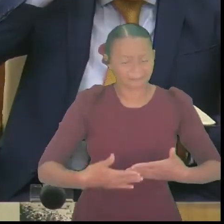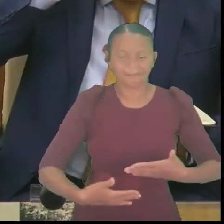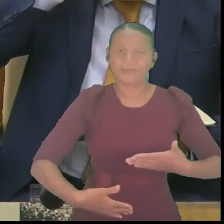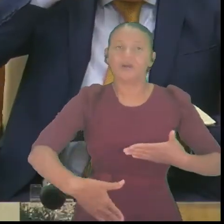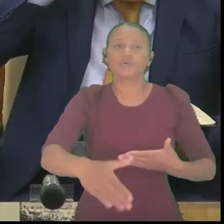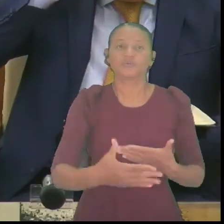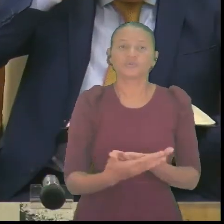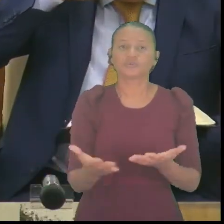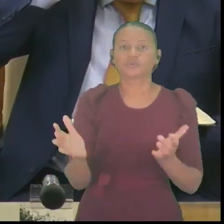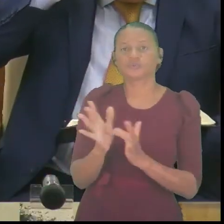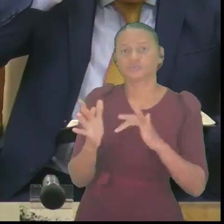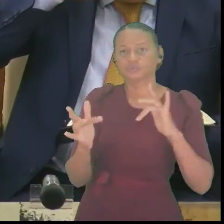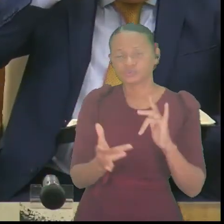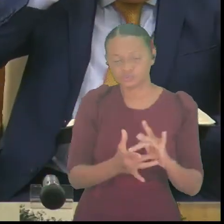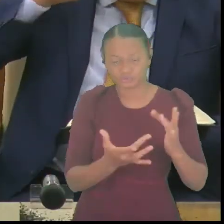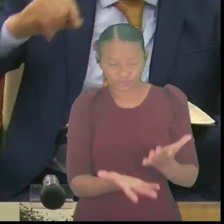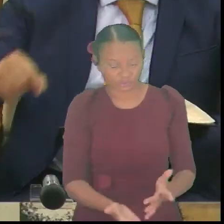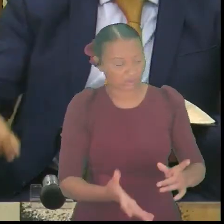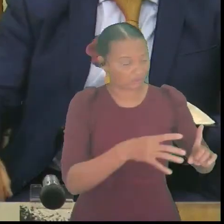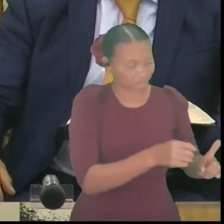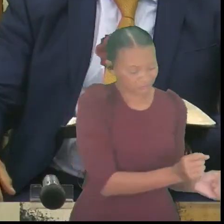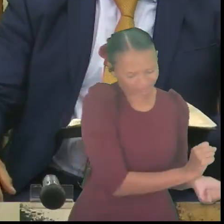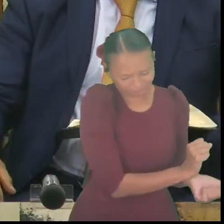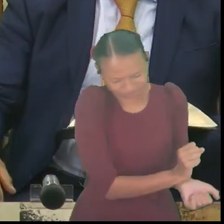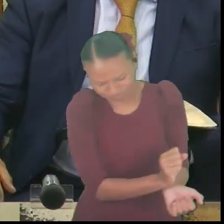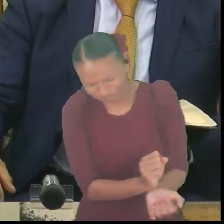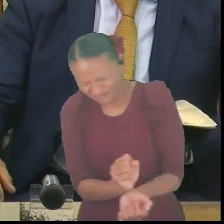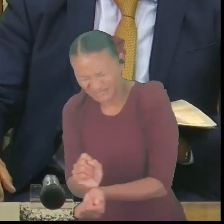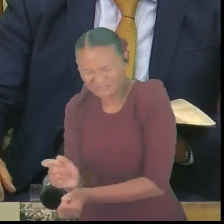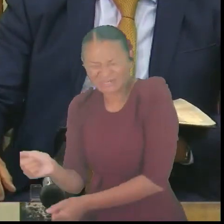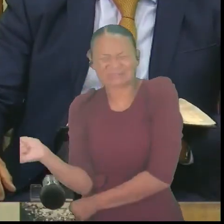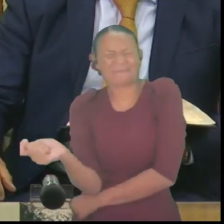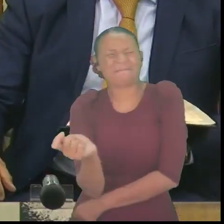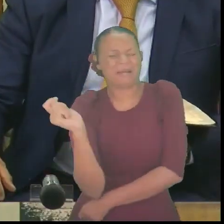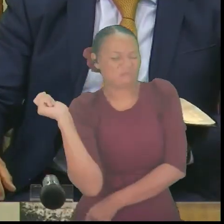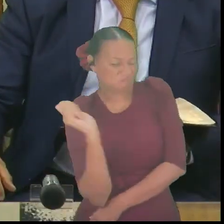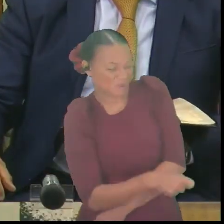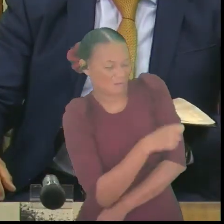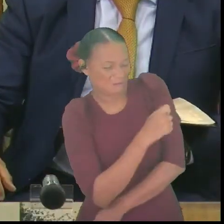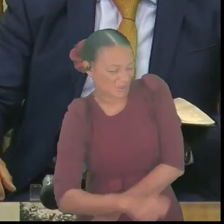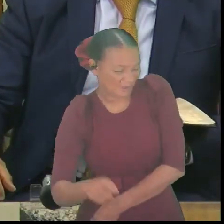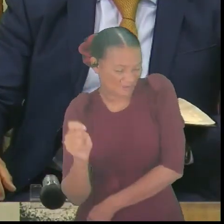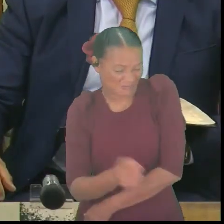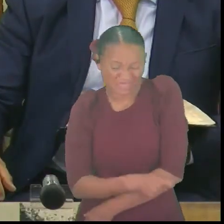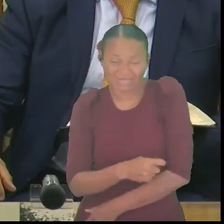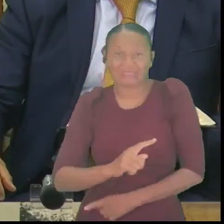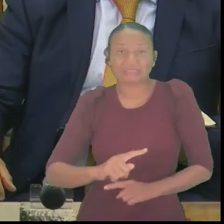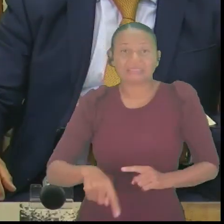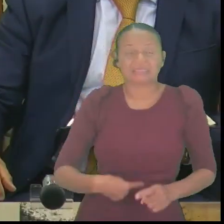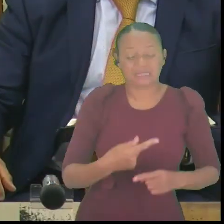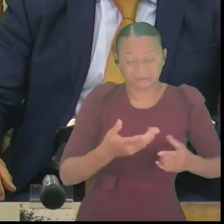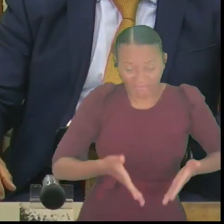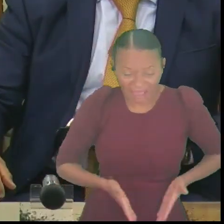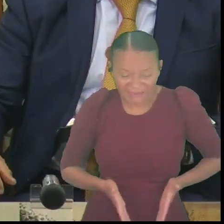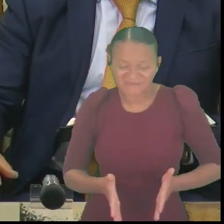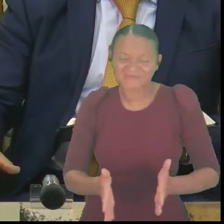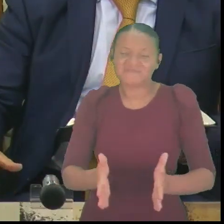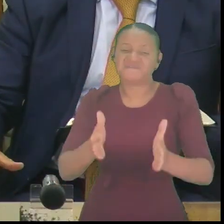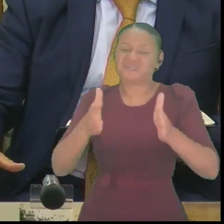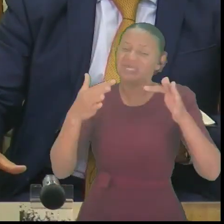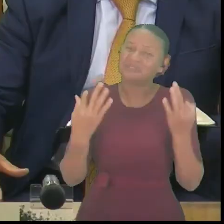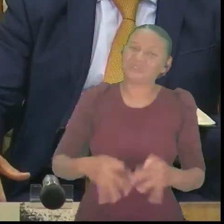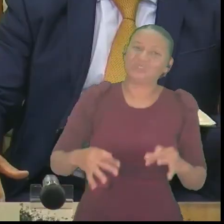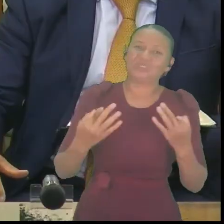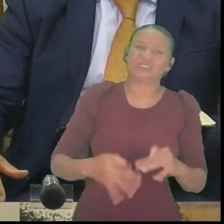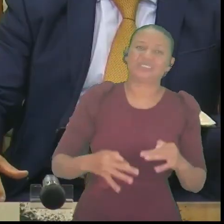então, Jesus foi levado para ser açoitado, e depois de ser açoitado, ele foi pegar a via dolorosa, que é o caminho